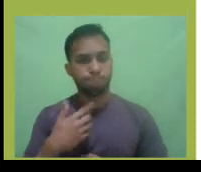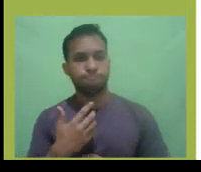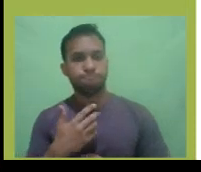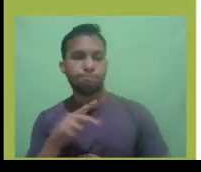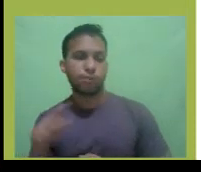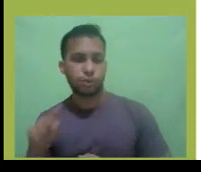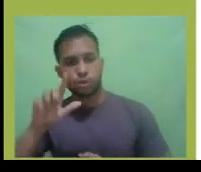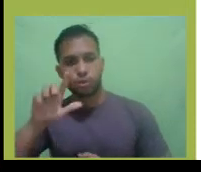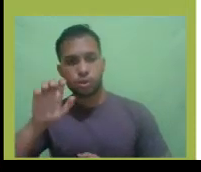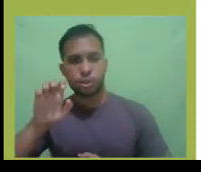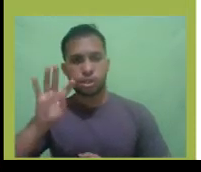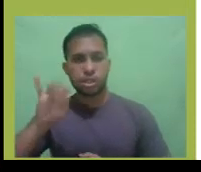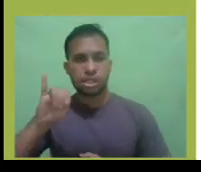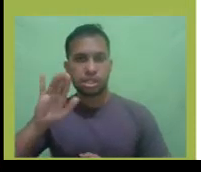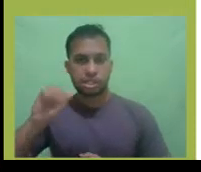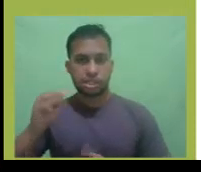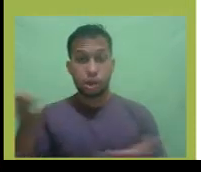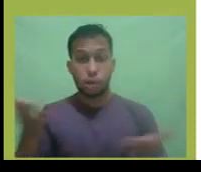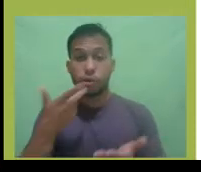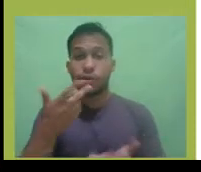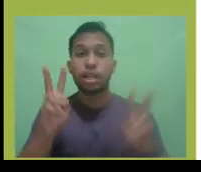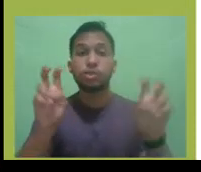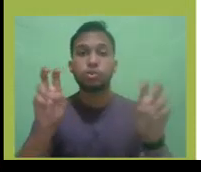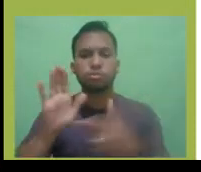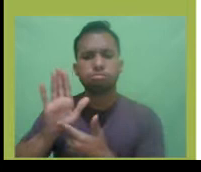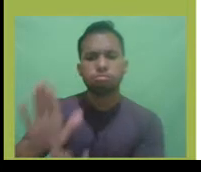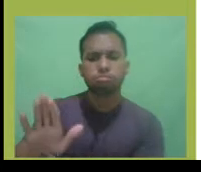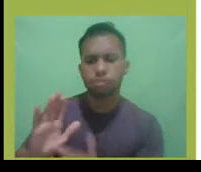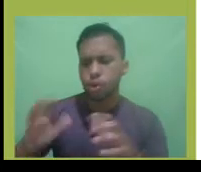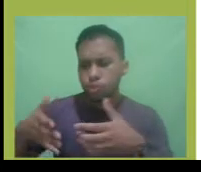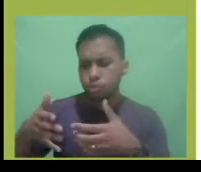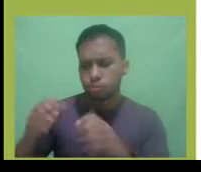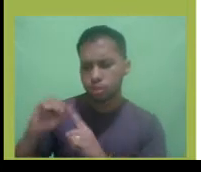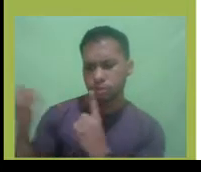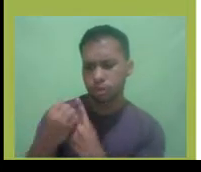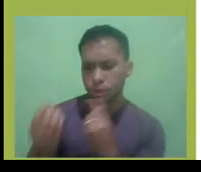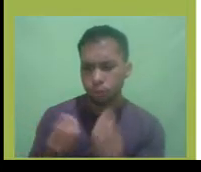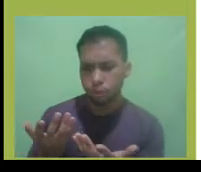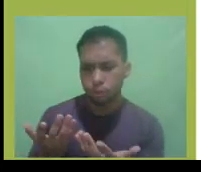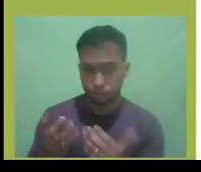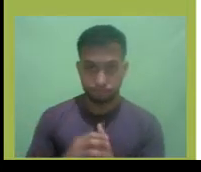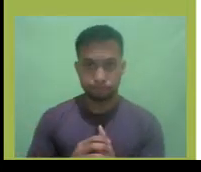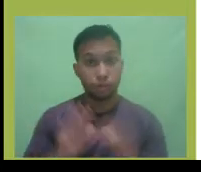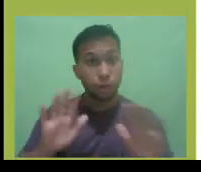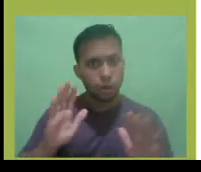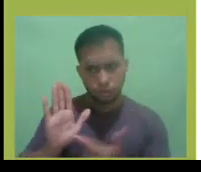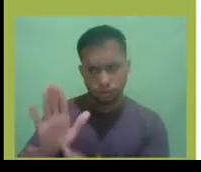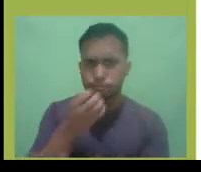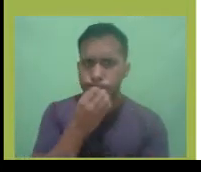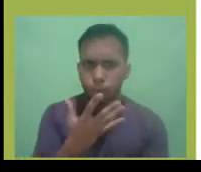Olá pessoal, eu sou a professora Letícia e hoje vamos falar um pouquinho sobre apresentação de seminários. Bom, para fazer uma